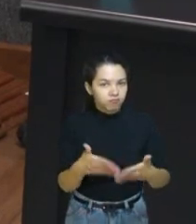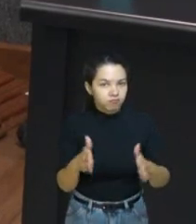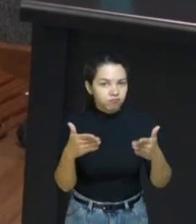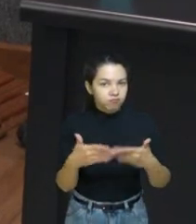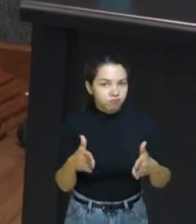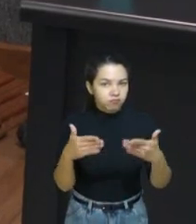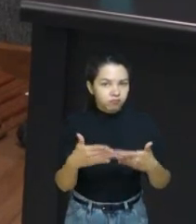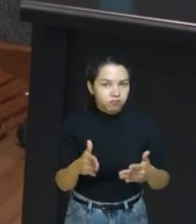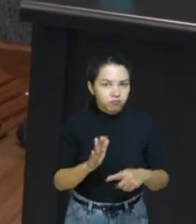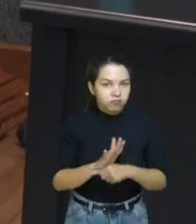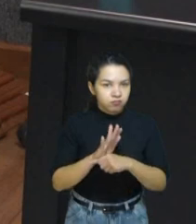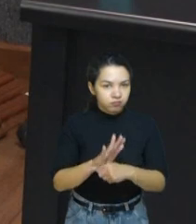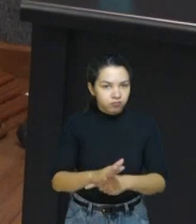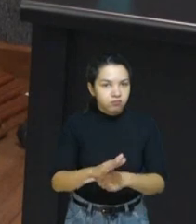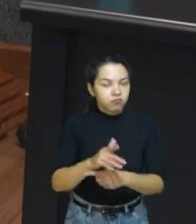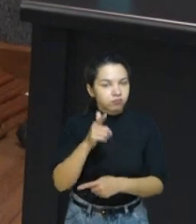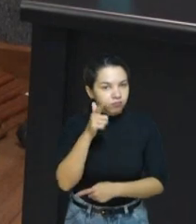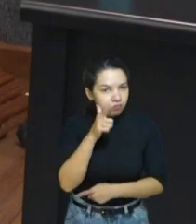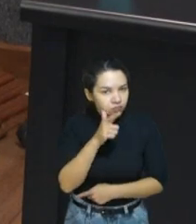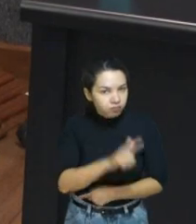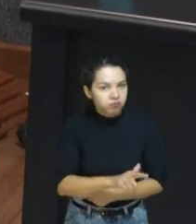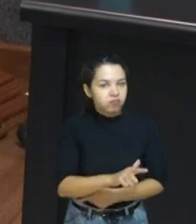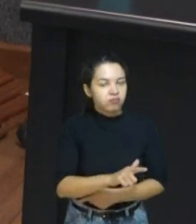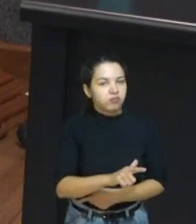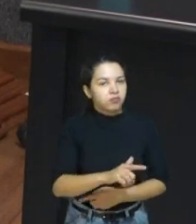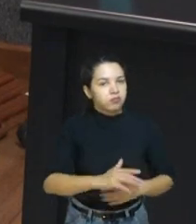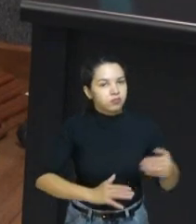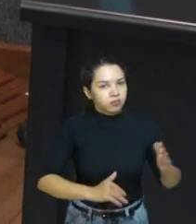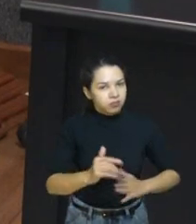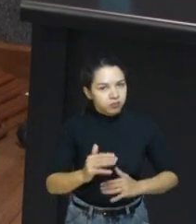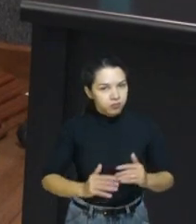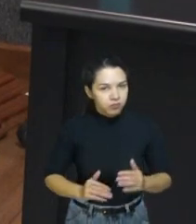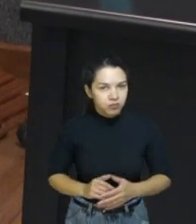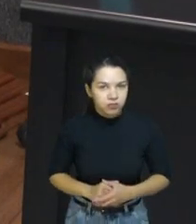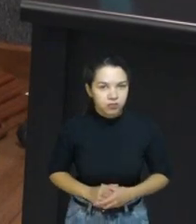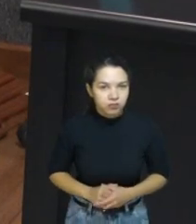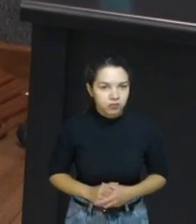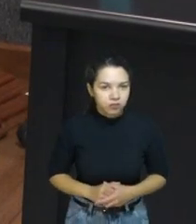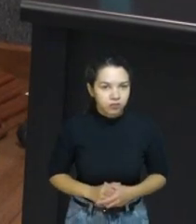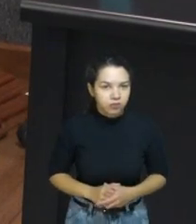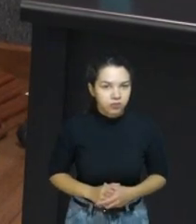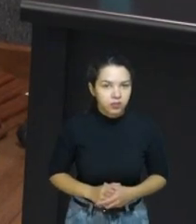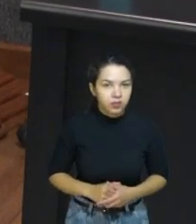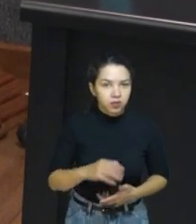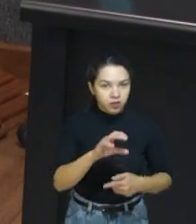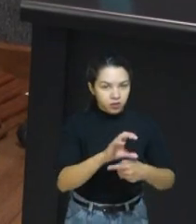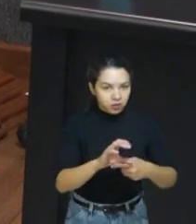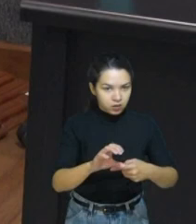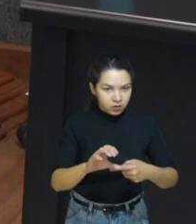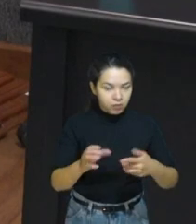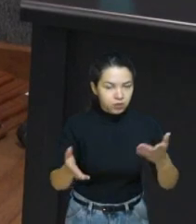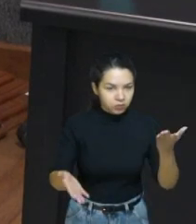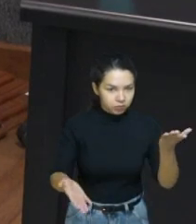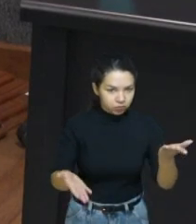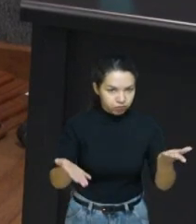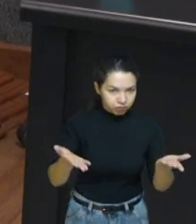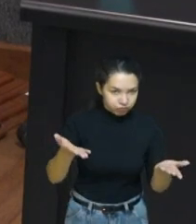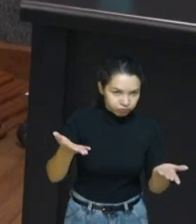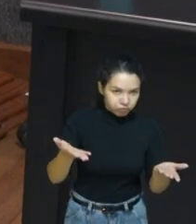processo, né, e a gente conseguir realizar essas ações, que foi a neutralização do carbono, agora essa